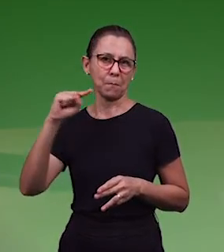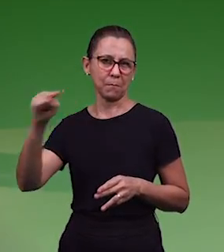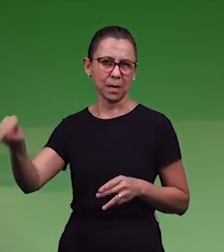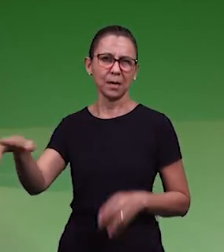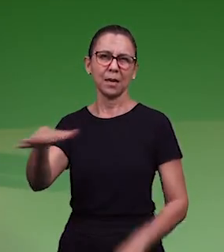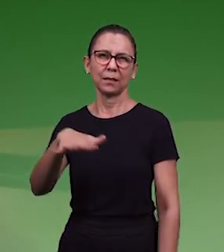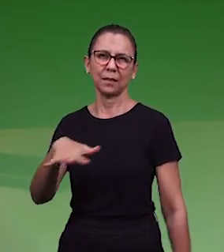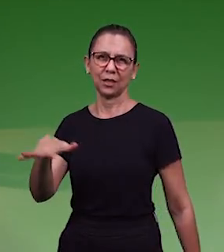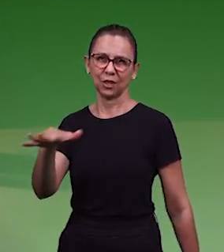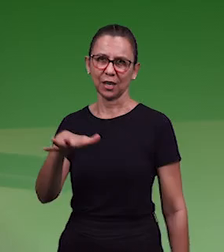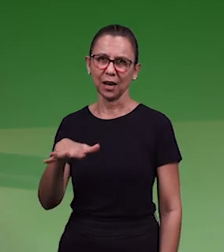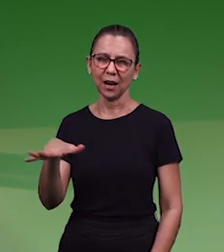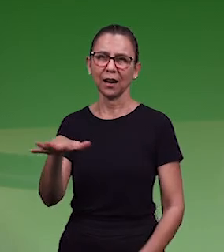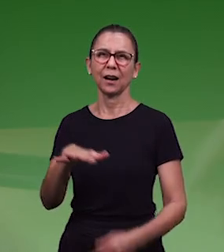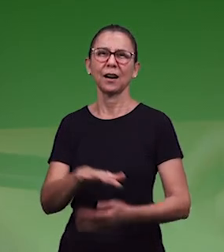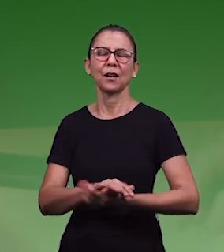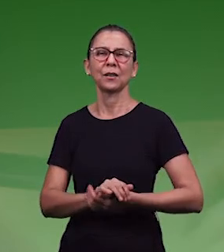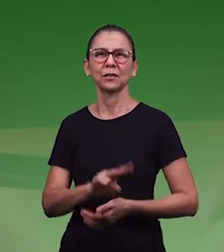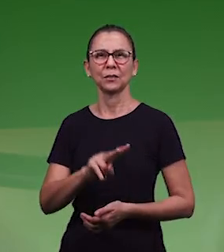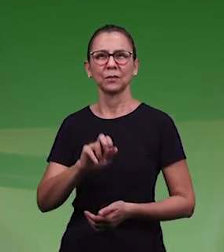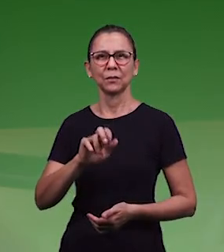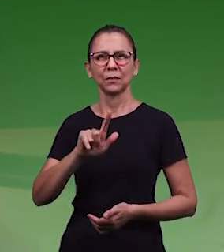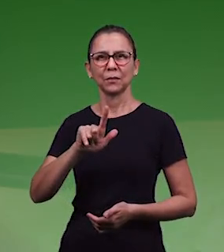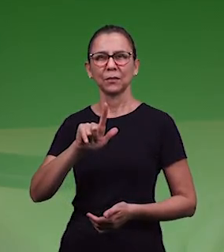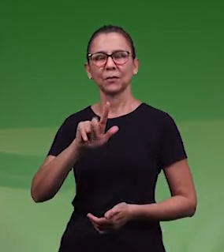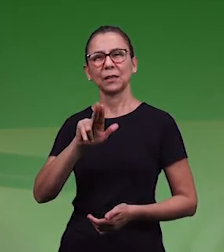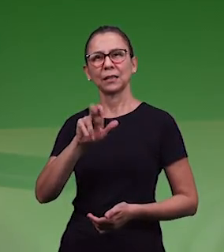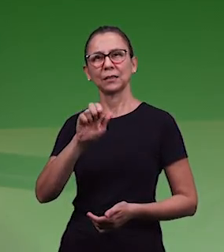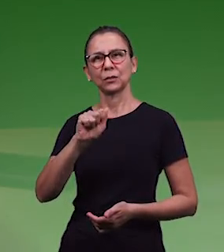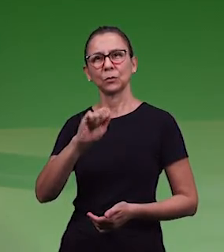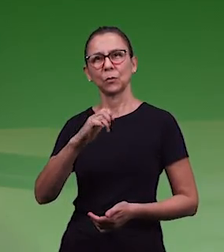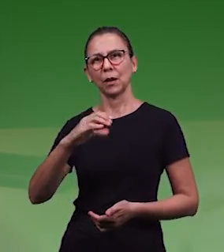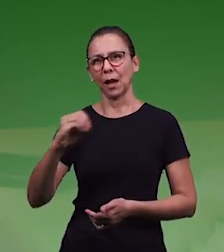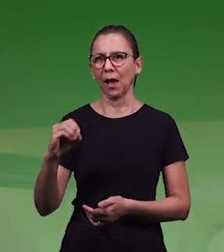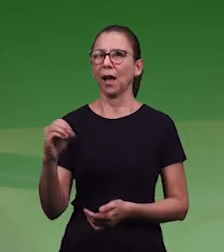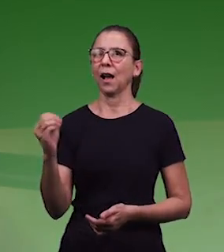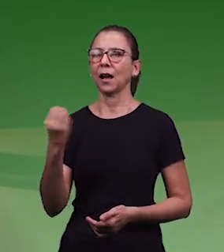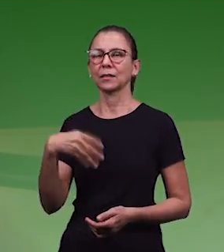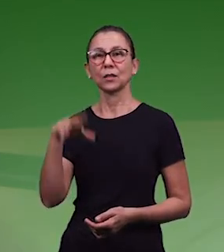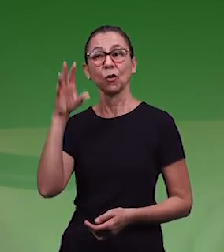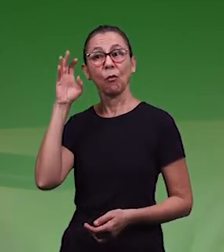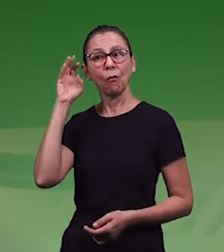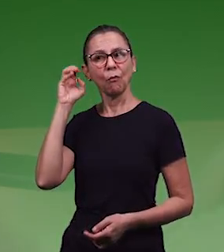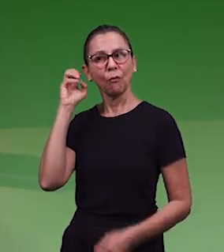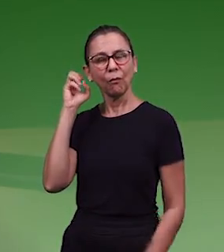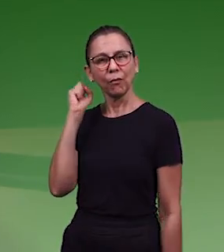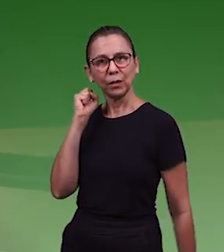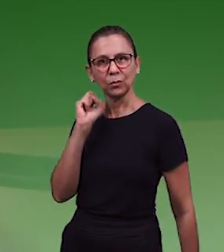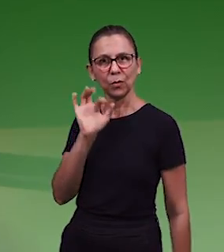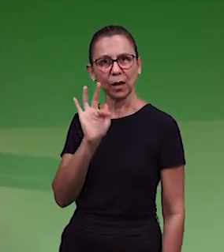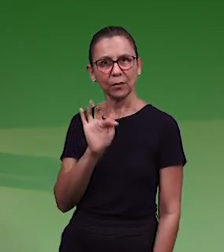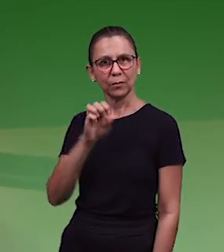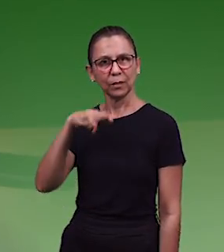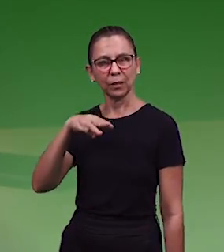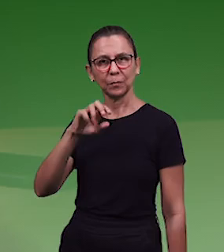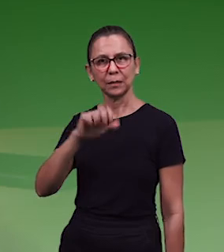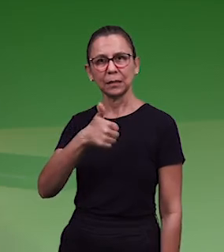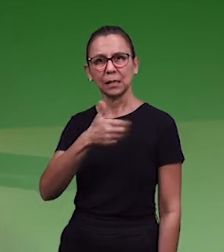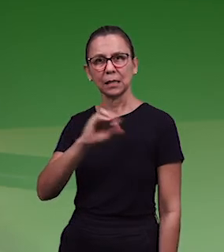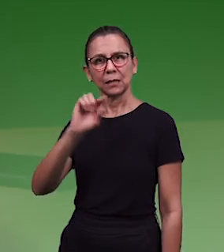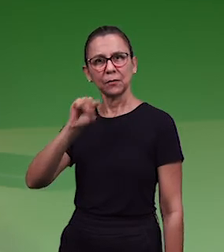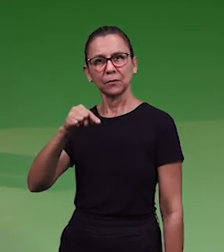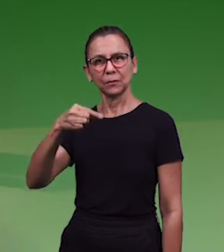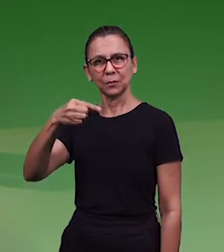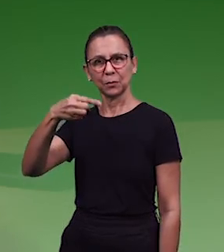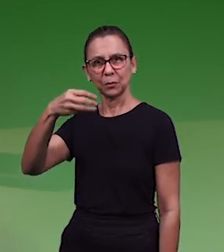Mineira, os irmãos da região do Vale do Aço estão nos ouvindo agora pela Rádio Manaim 100,3. E